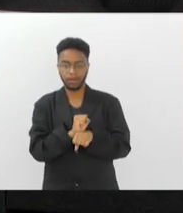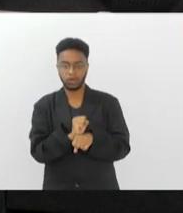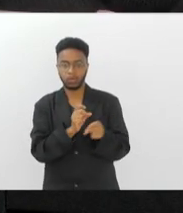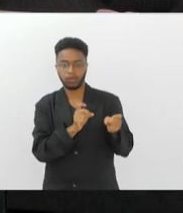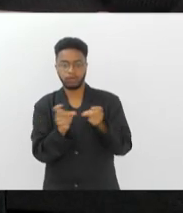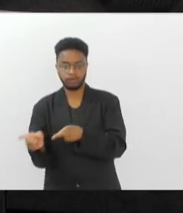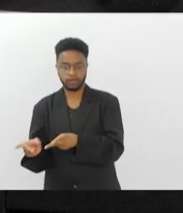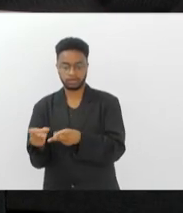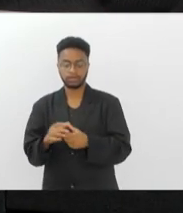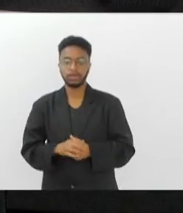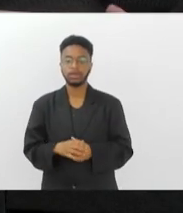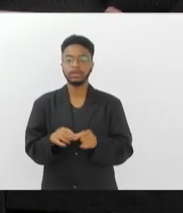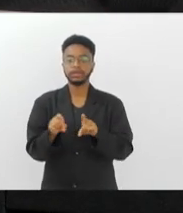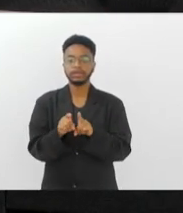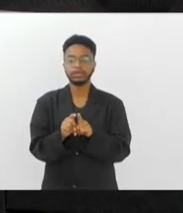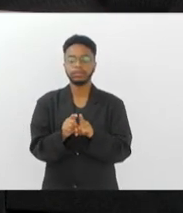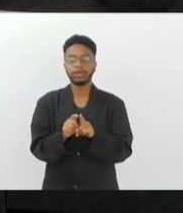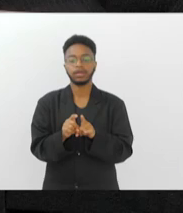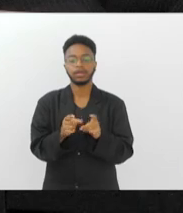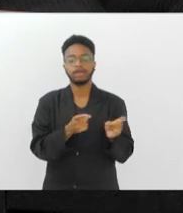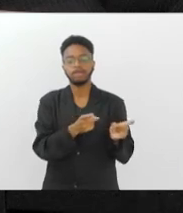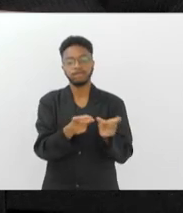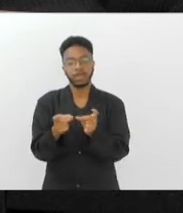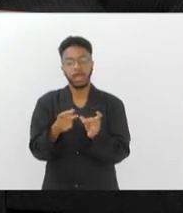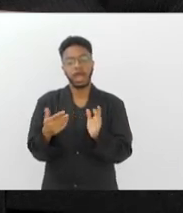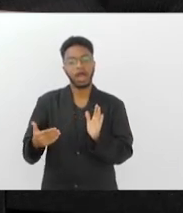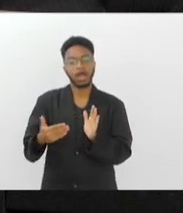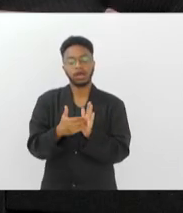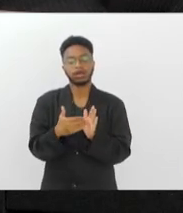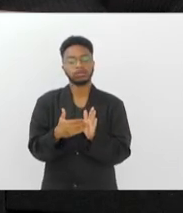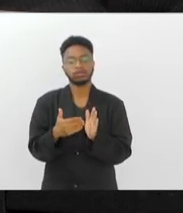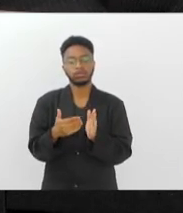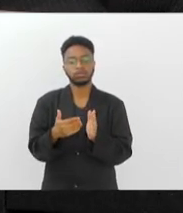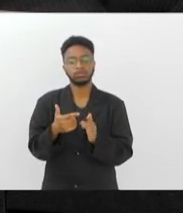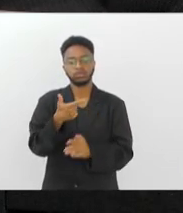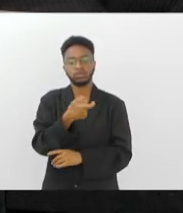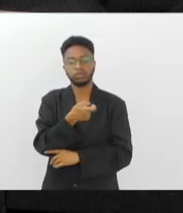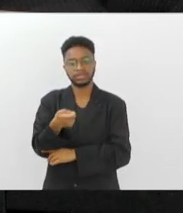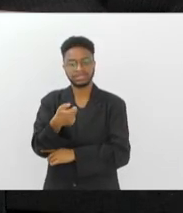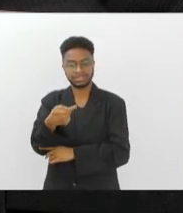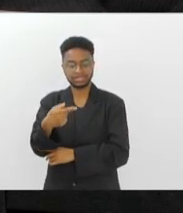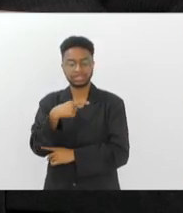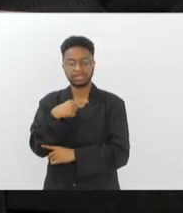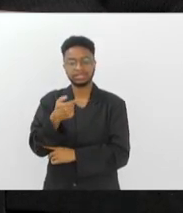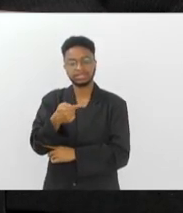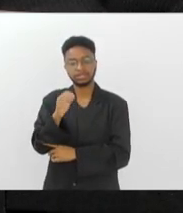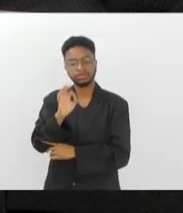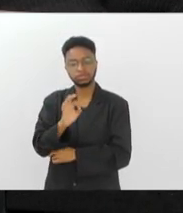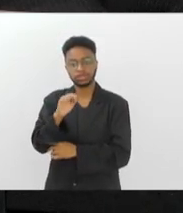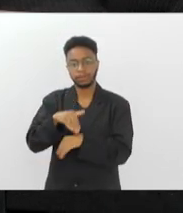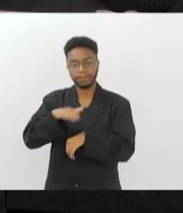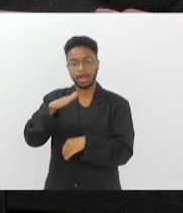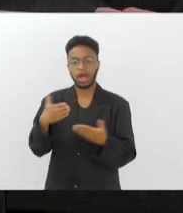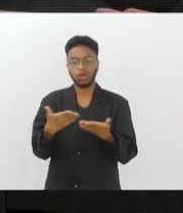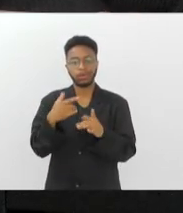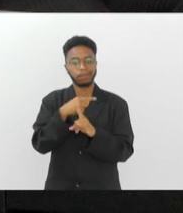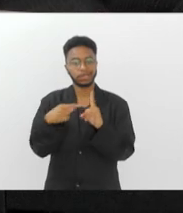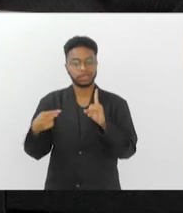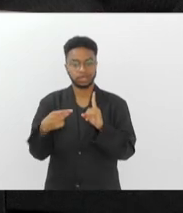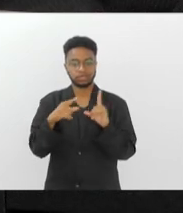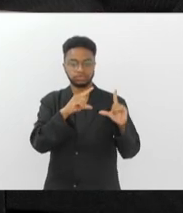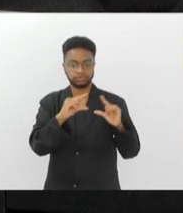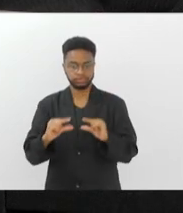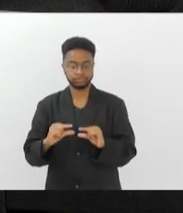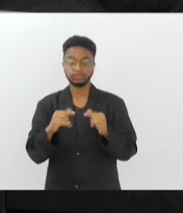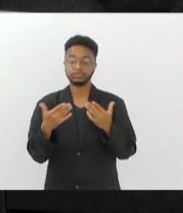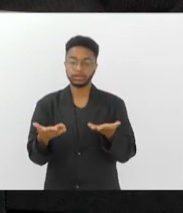de comércio, que em 2007 representava mais de 7%, hoje passou para metade.